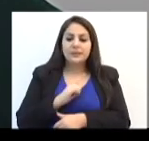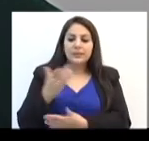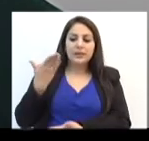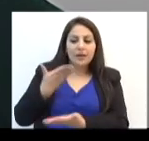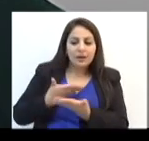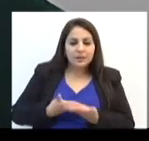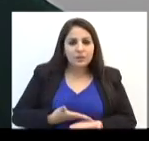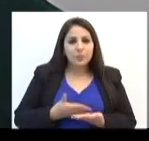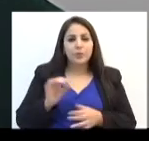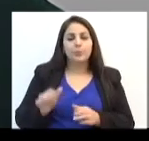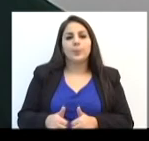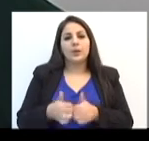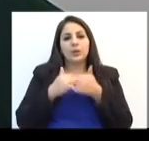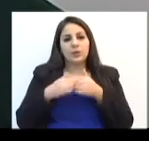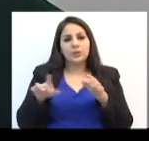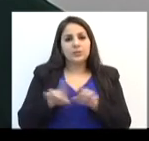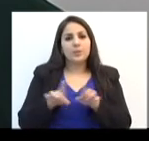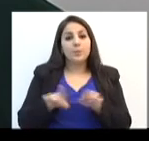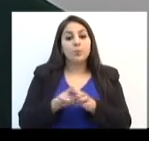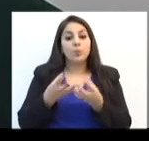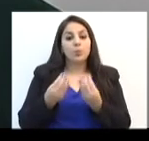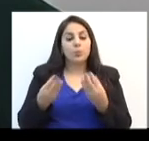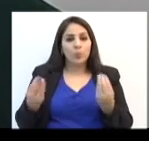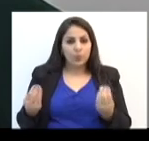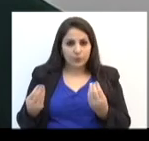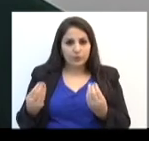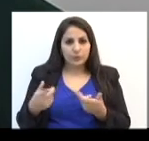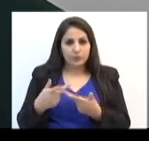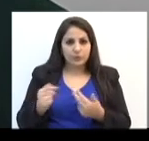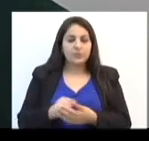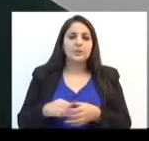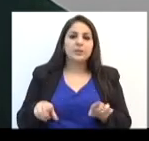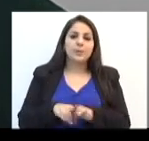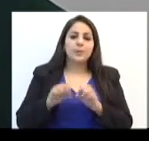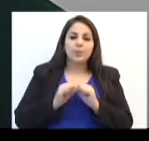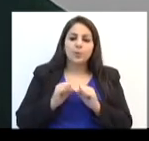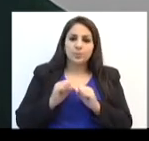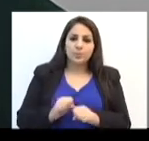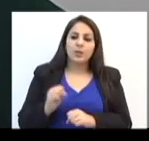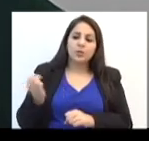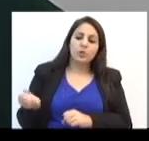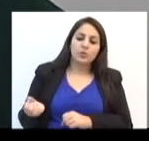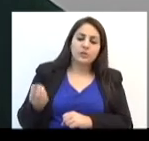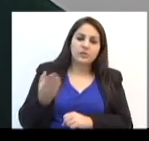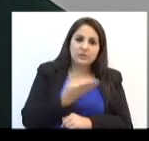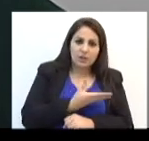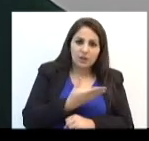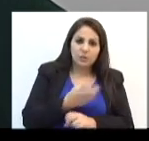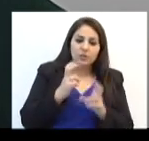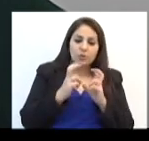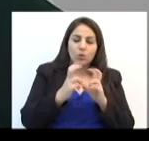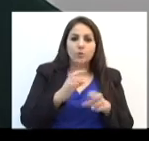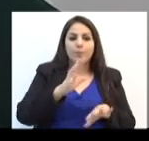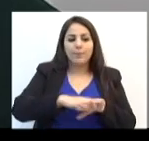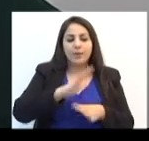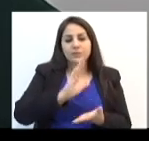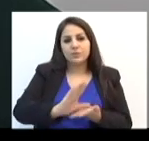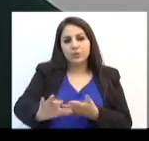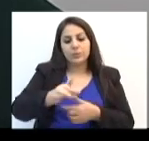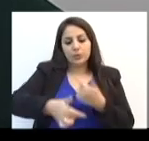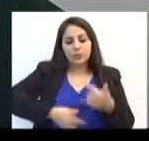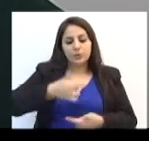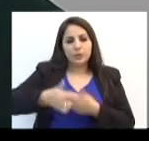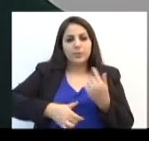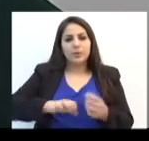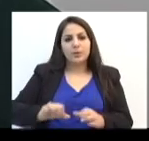melhor a companhia pelo volume, pelo fluxo de passageiros. Isso vai permitir renovação de frota, mais investimentos e um serviço